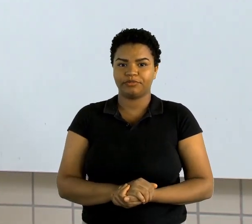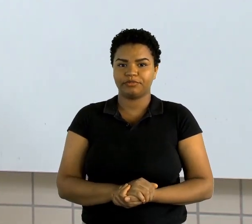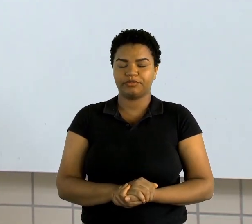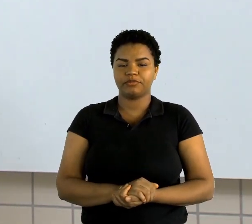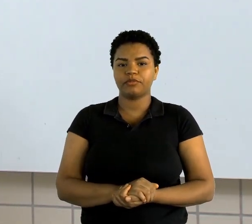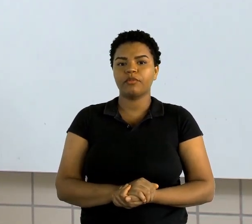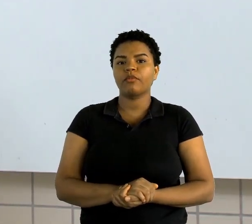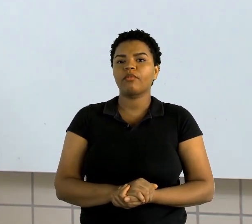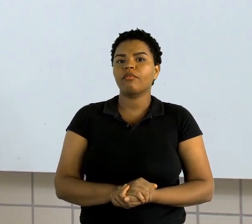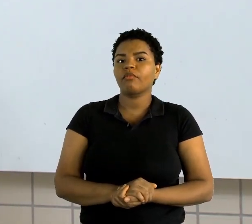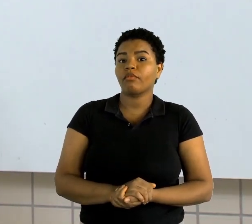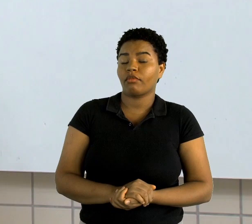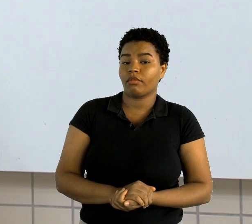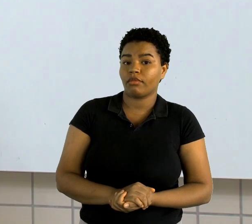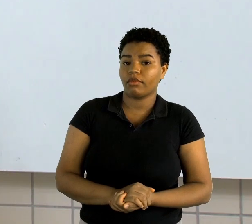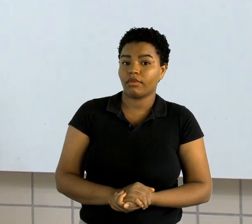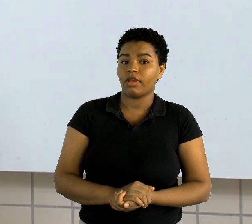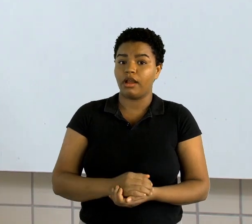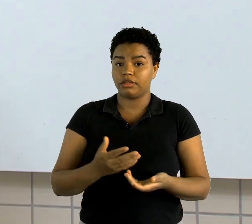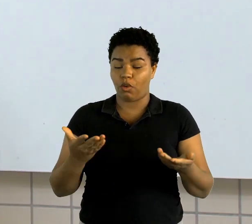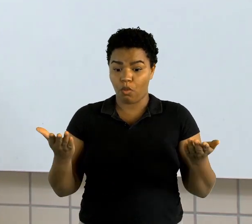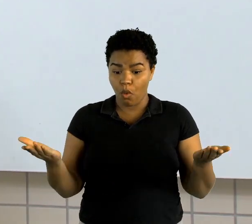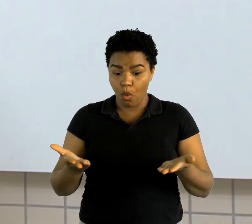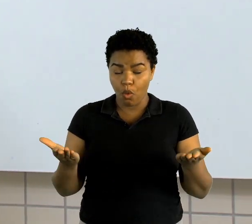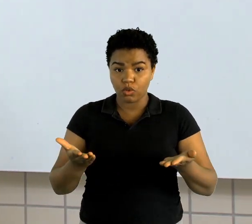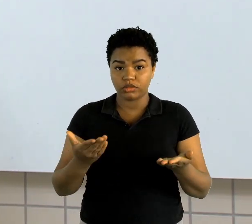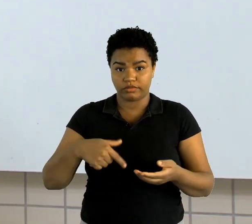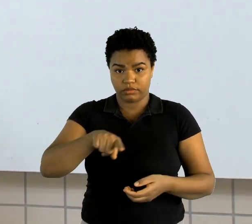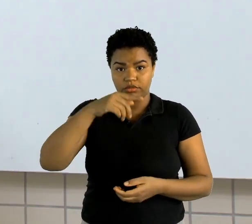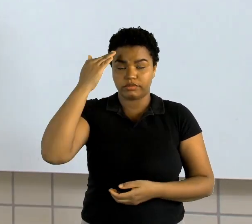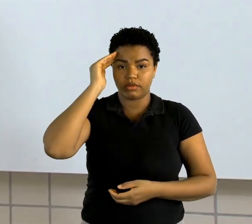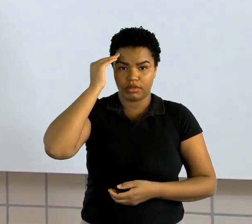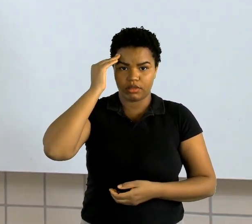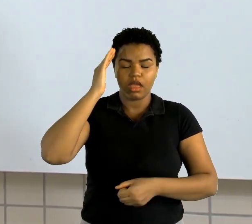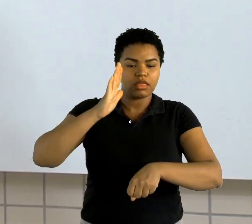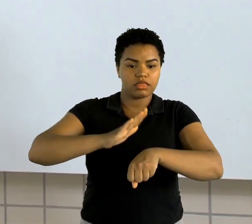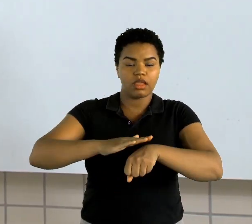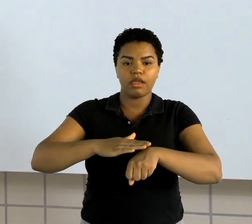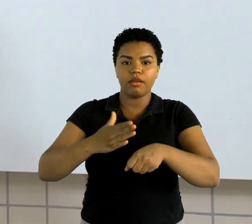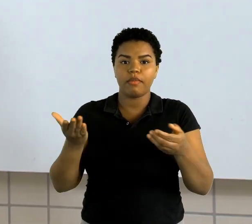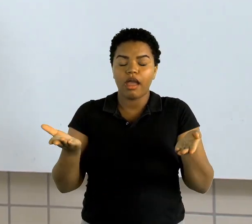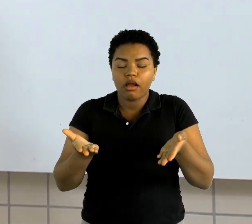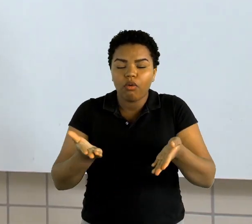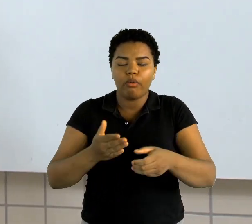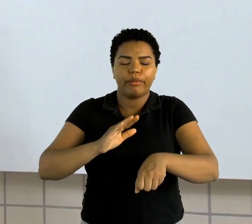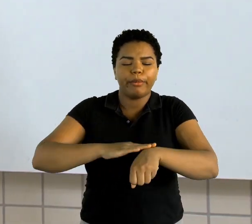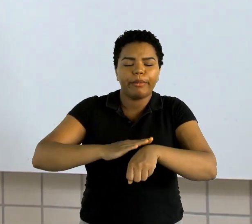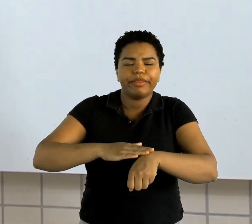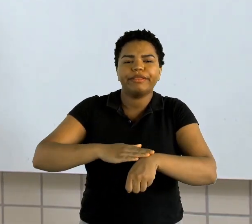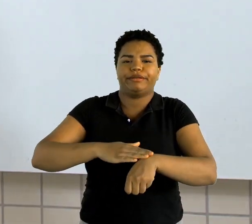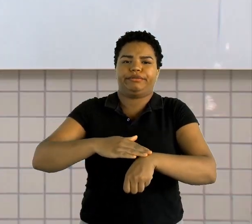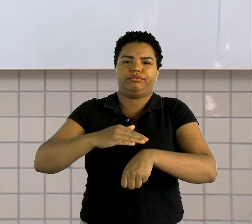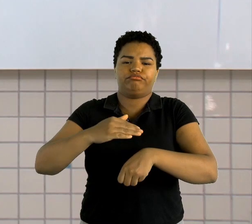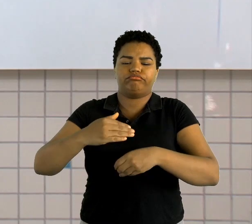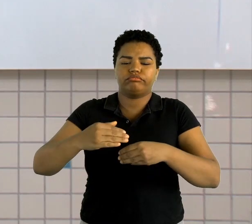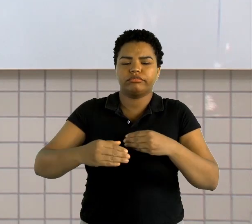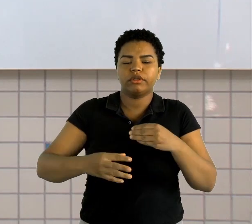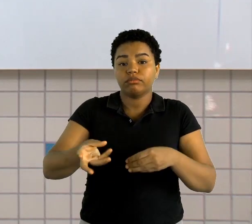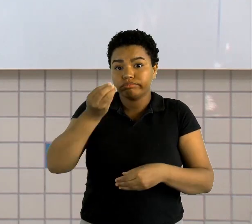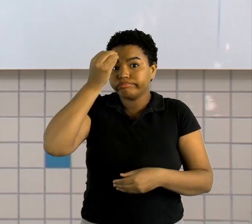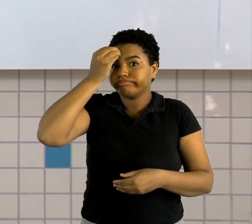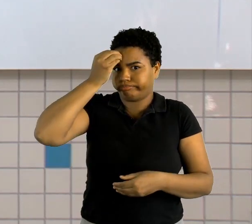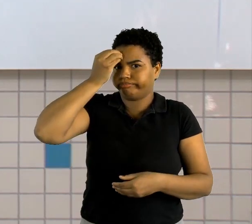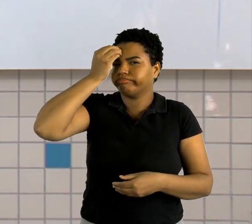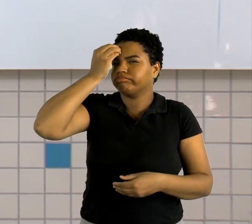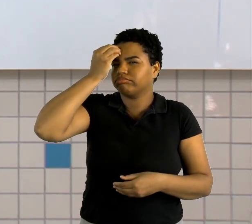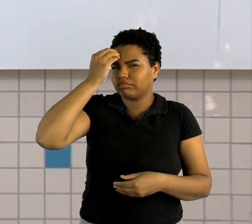Entendido? A partir de hoje vocês vão entender. Tempo é momentâneo. Memorize isso aí. Tempo é momentâneo.